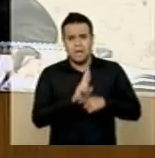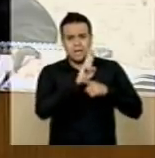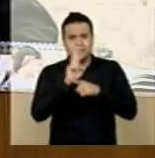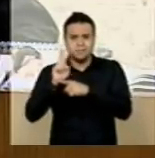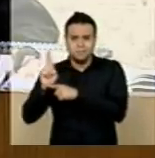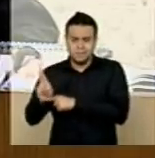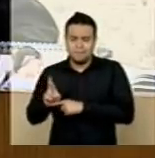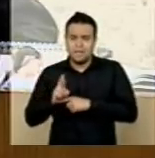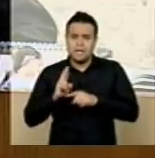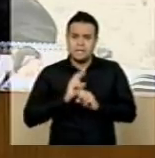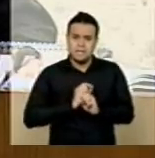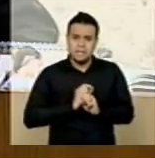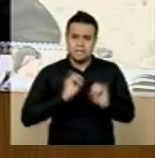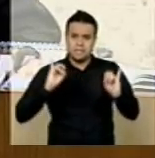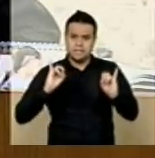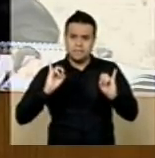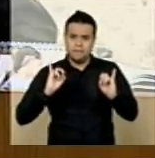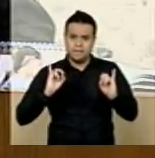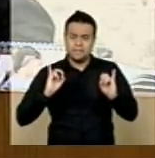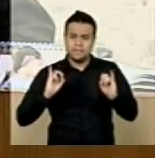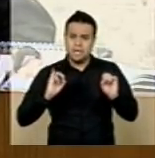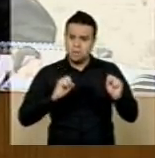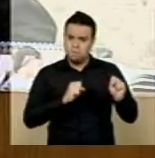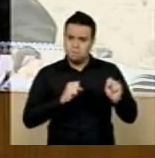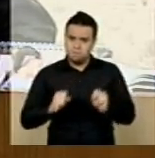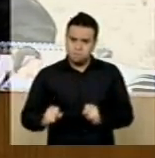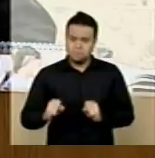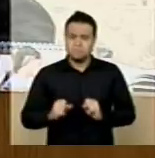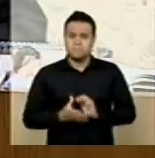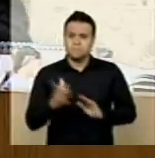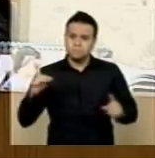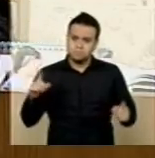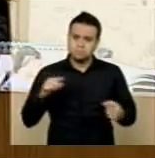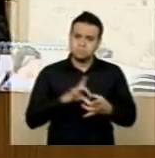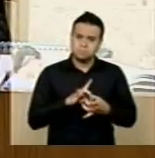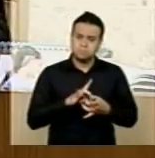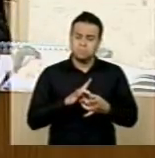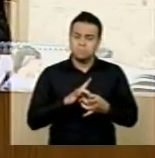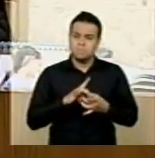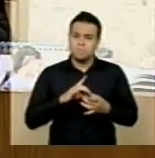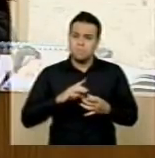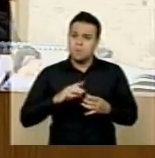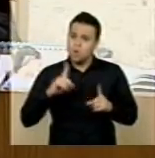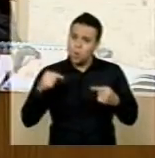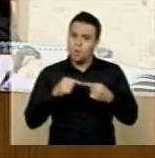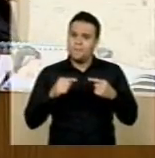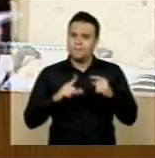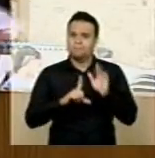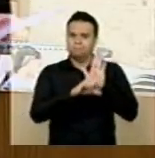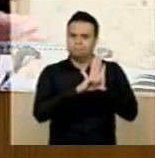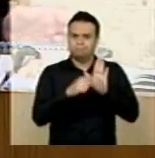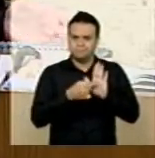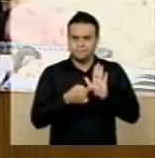com independência, com autoridade e segundo o devido processo legal. E é nessa perspectiva e